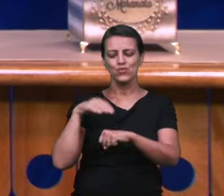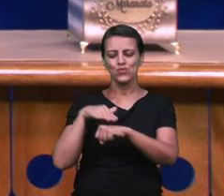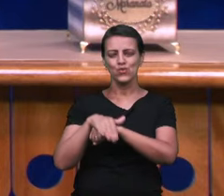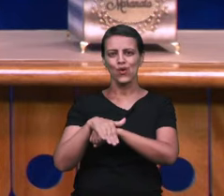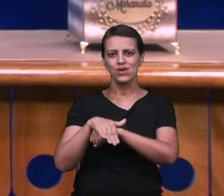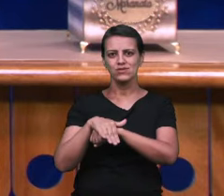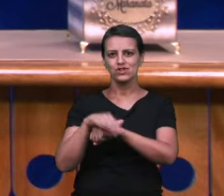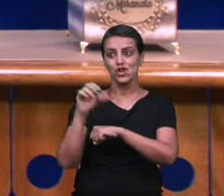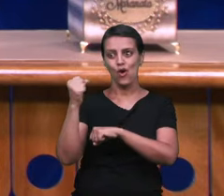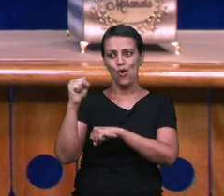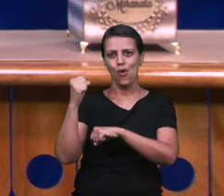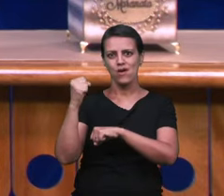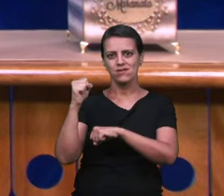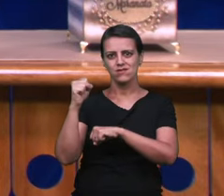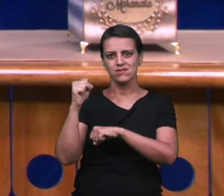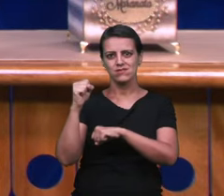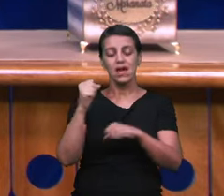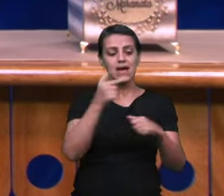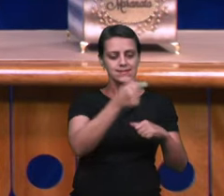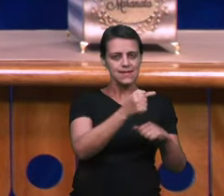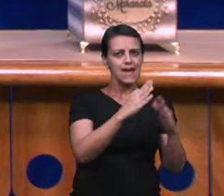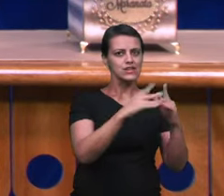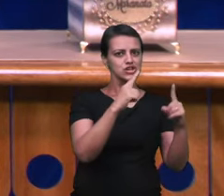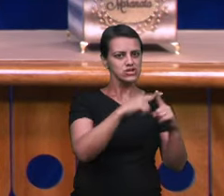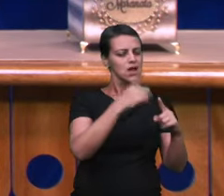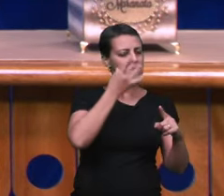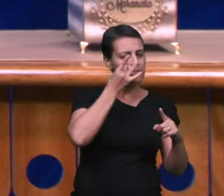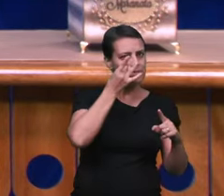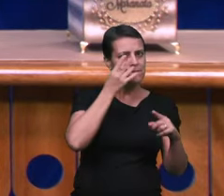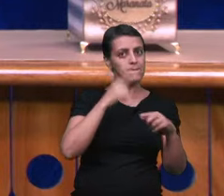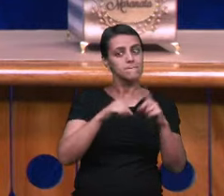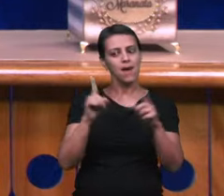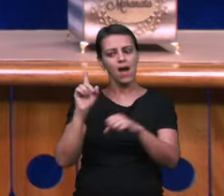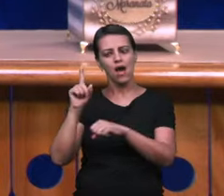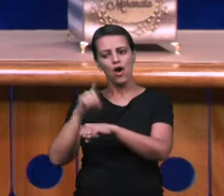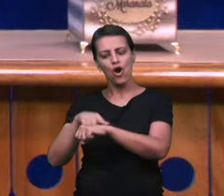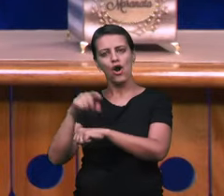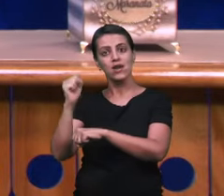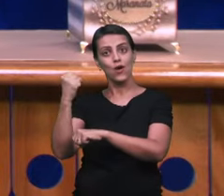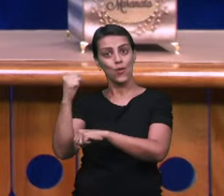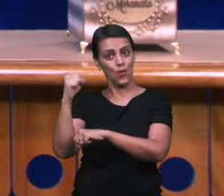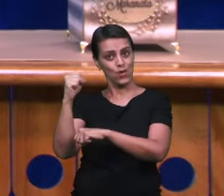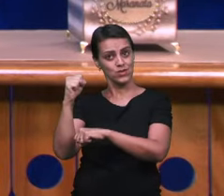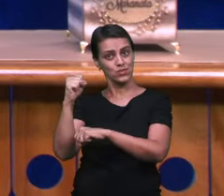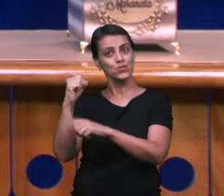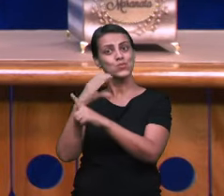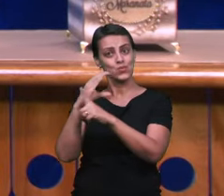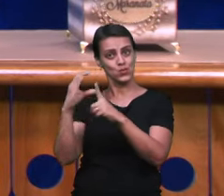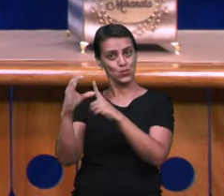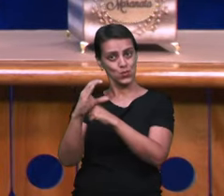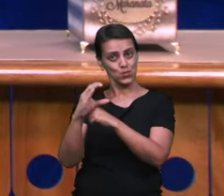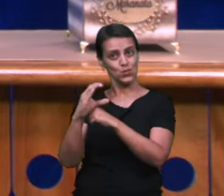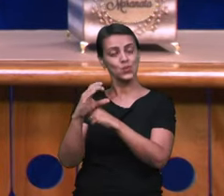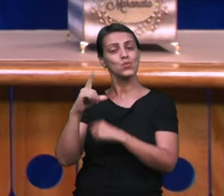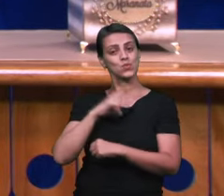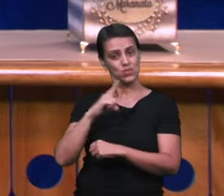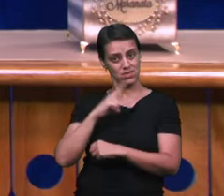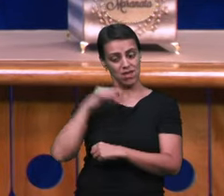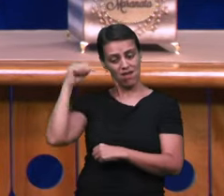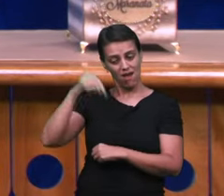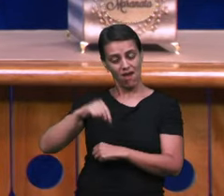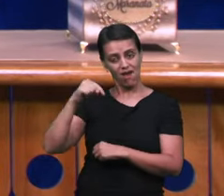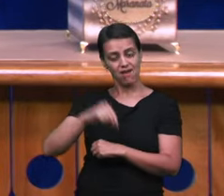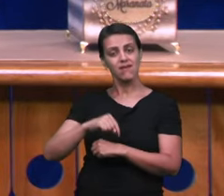19 horas, 7 horas da noite. Às 20 horas, você terá um culto inédito transmitido ao vivo daqui da nossa